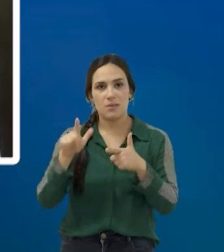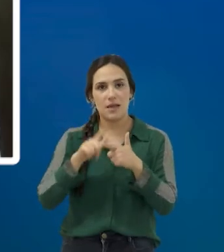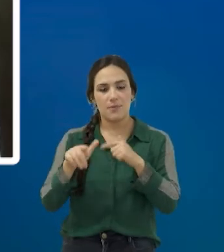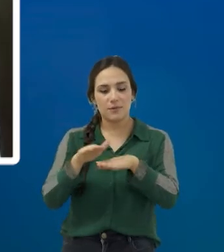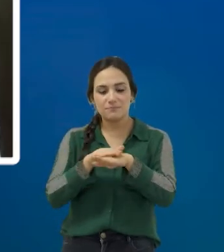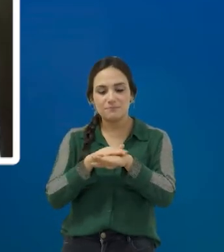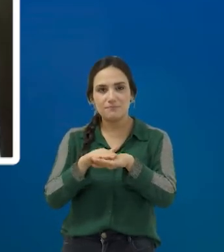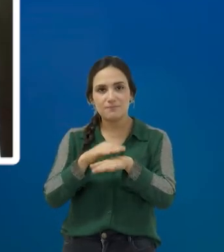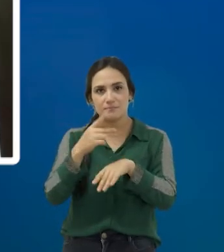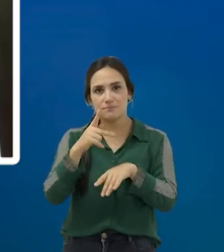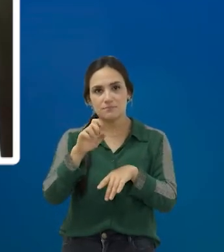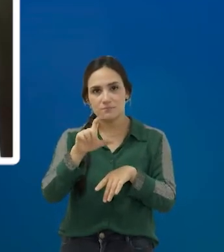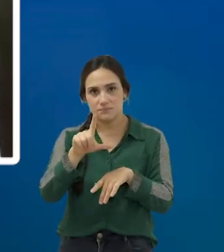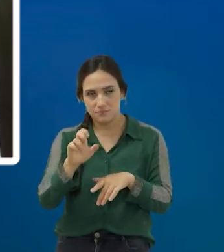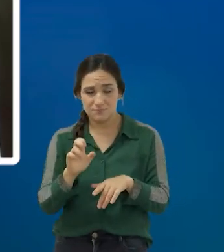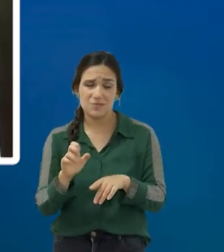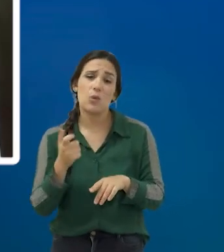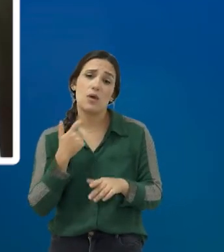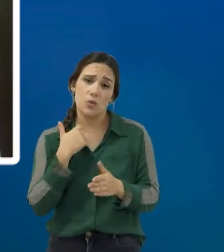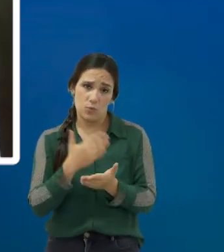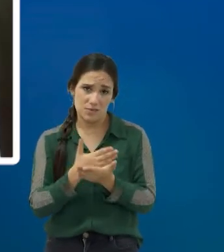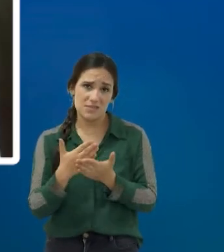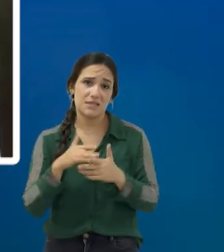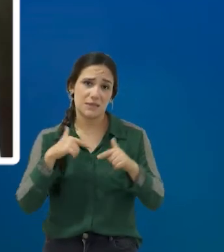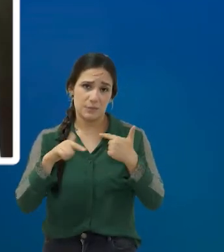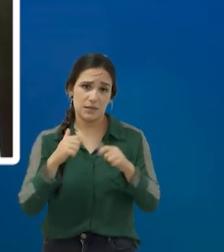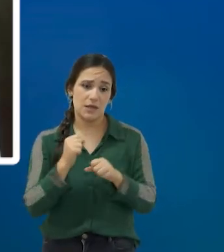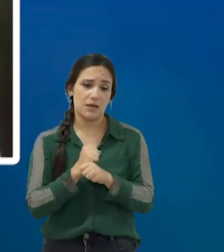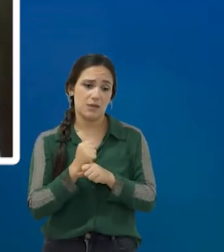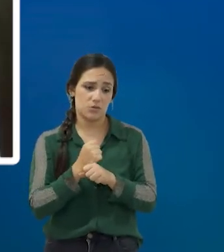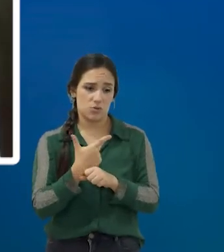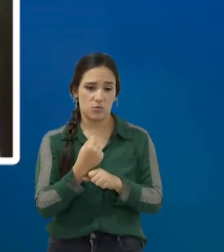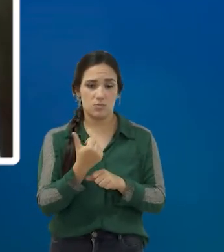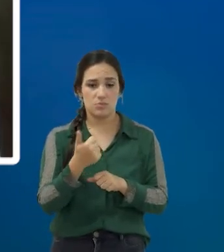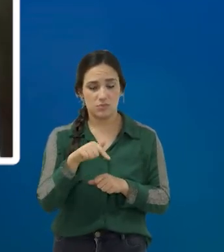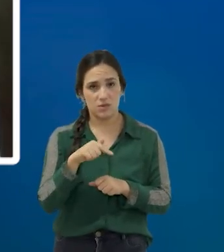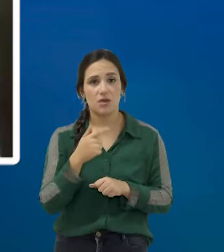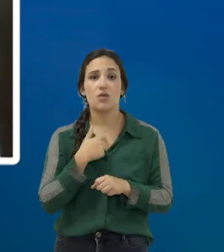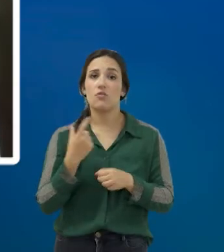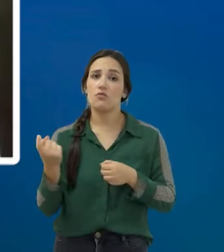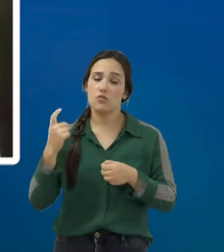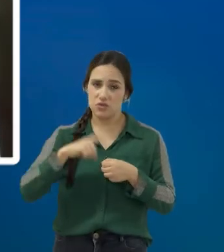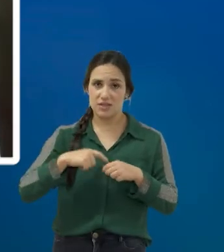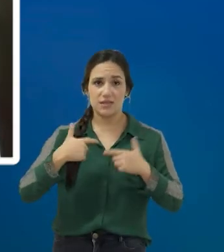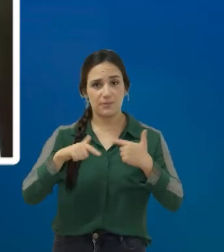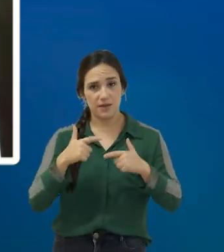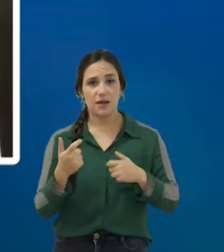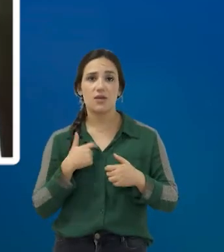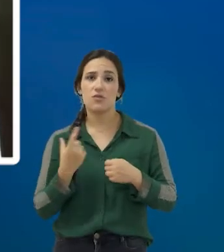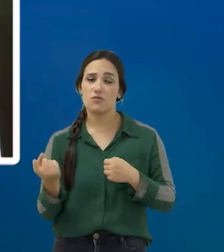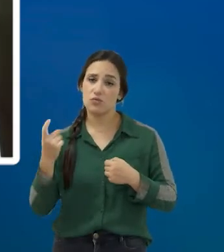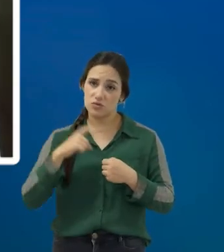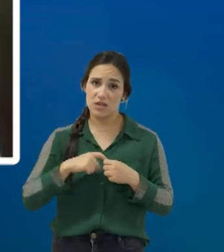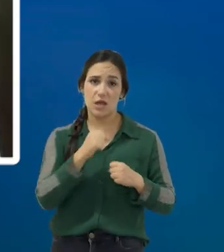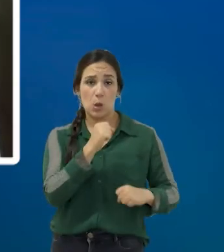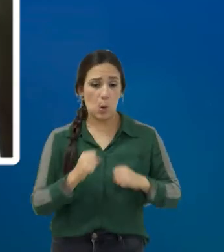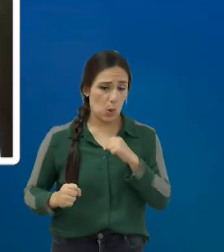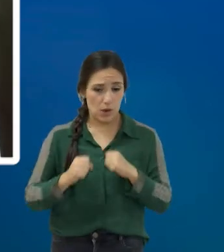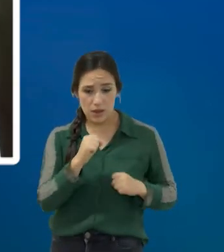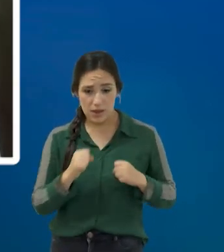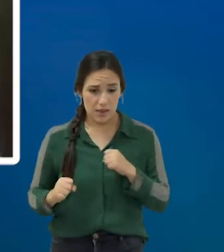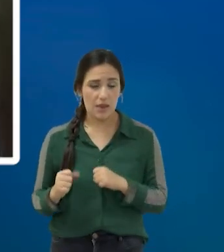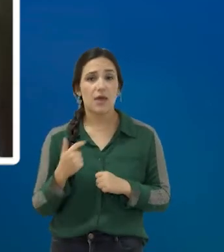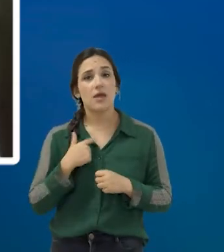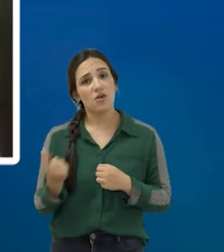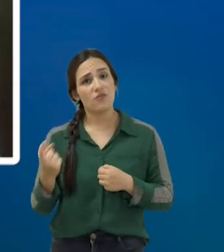desde de fevereiro de 2017, eu posso trabalhar, eu pude voltar a correr, eu pude voltar a treinar, eu sempre gostei de treinar,